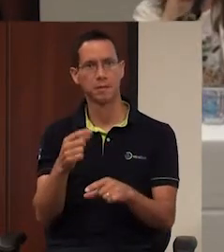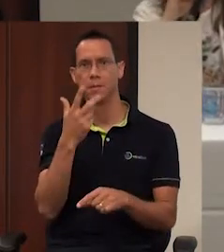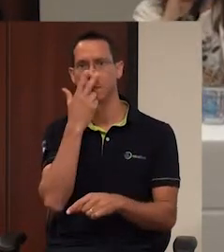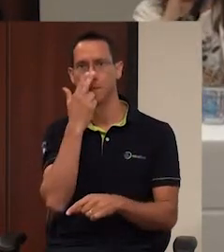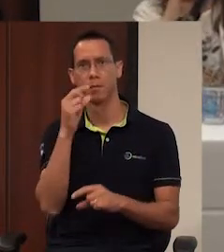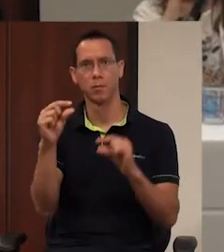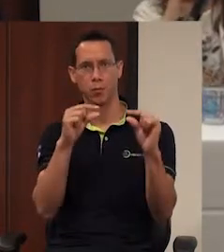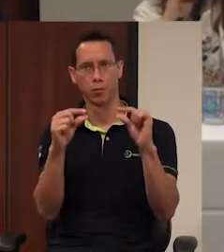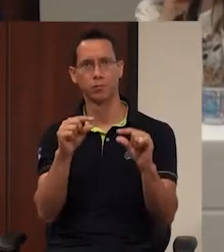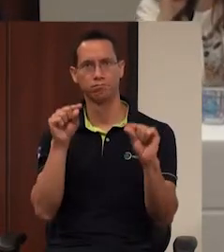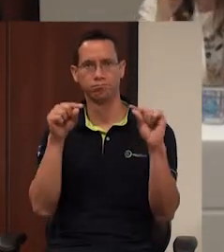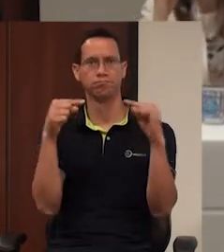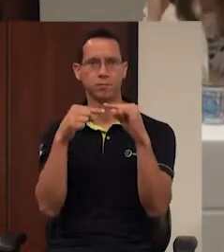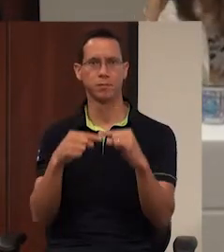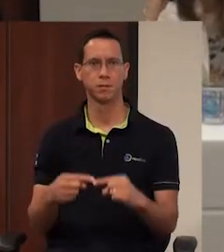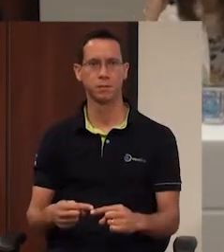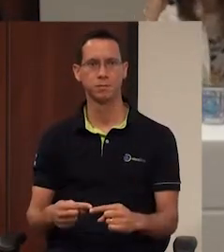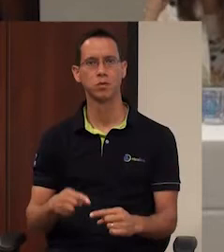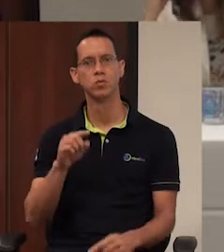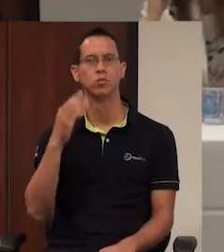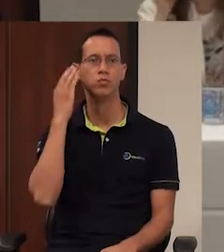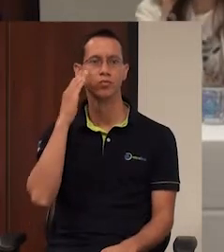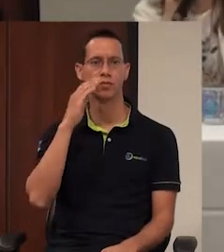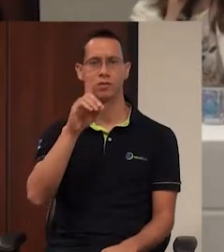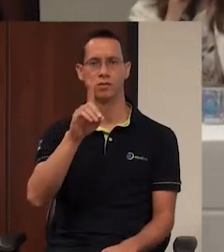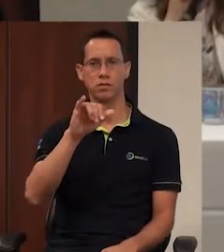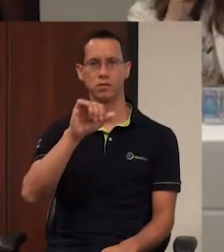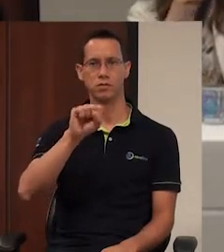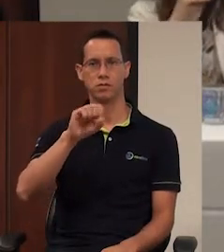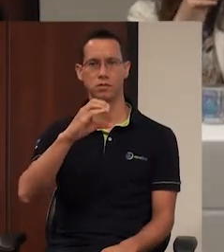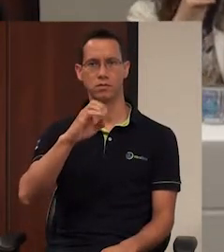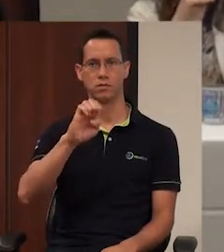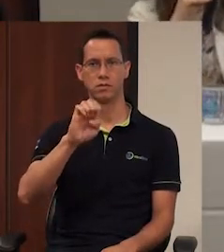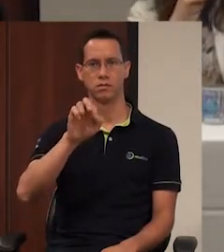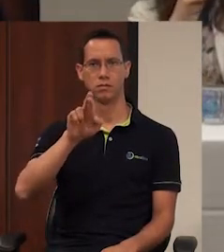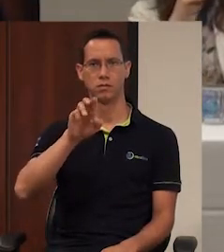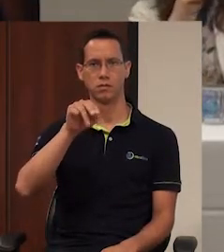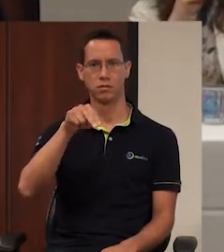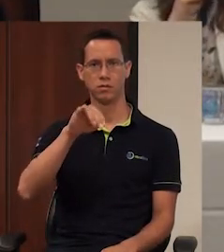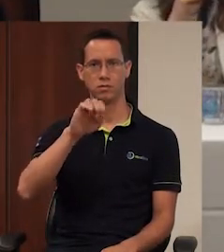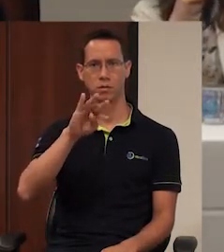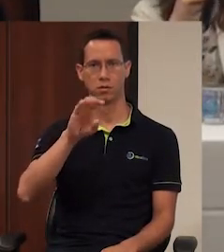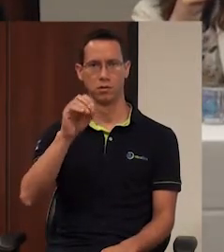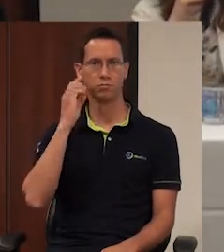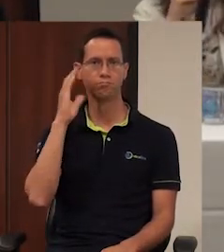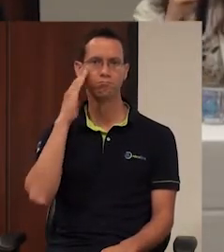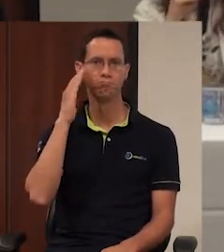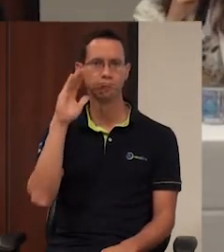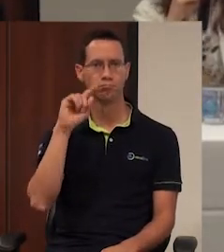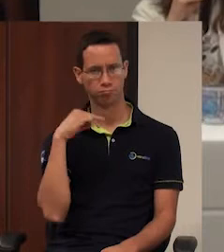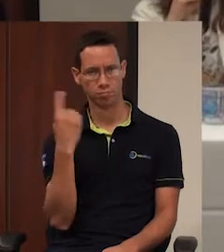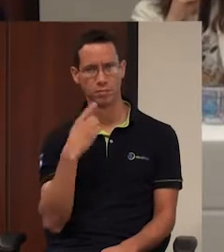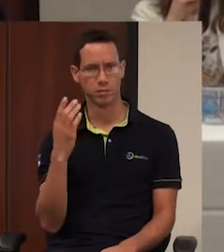né? O que é discernimento, né? Eu sempre fico me perguntando isso. Será que a gente tem discernimento? Quem que